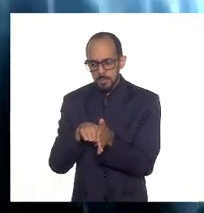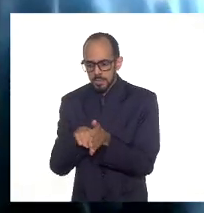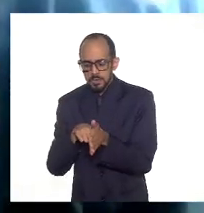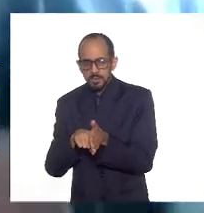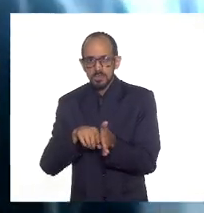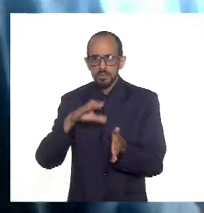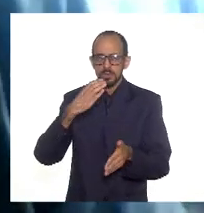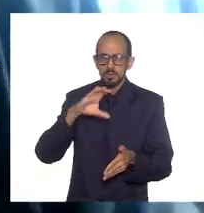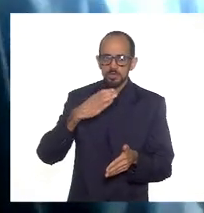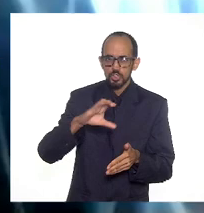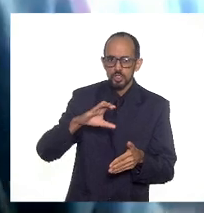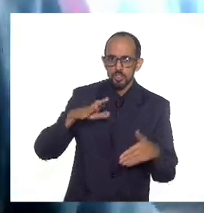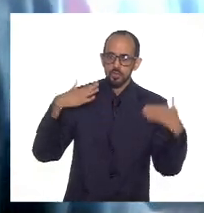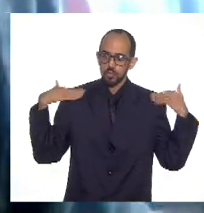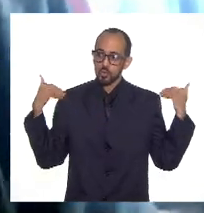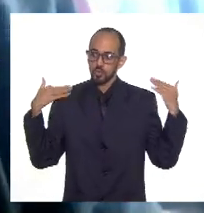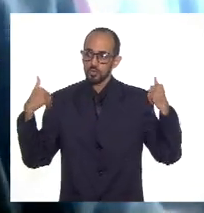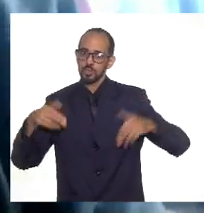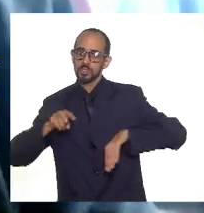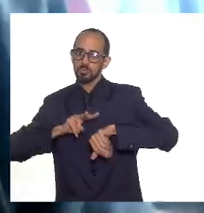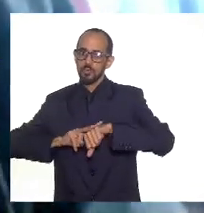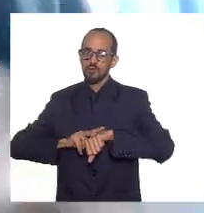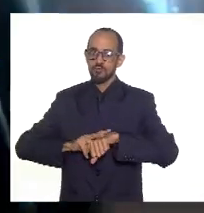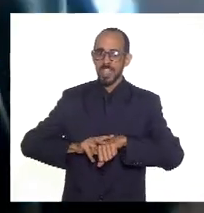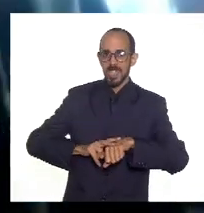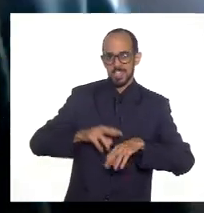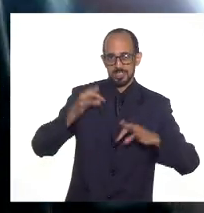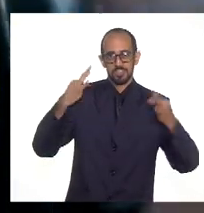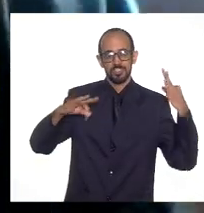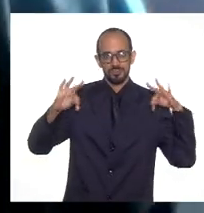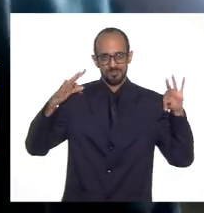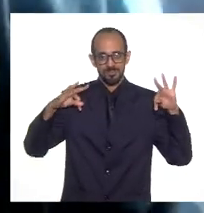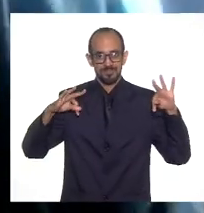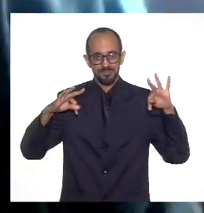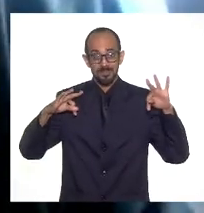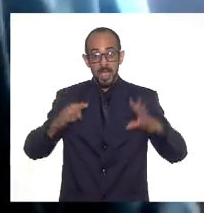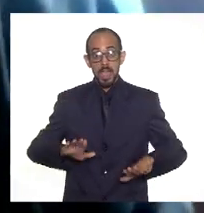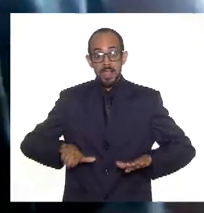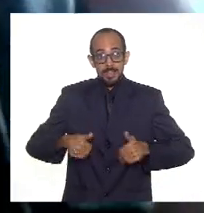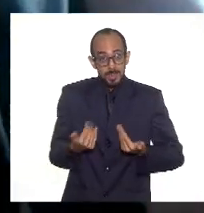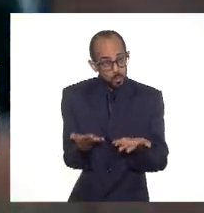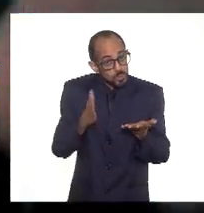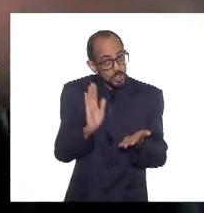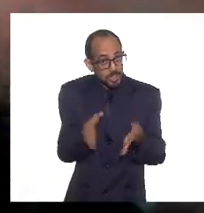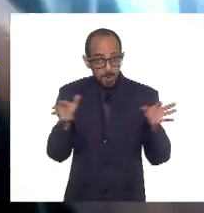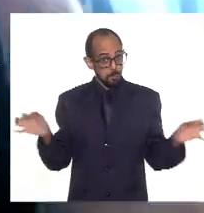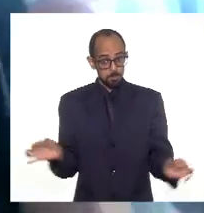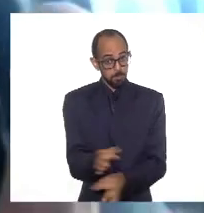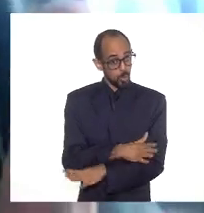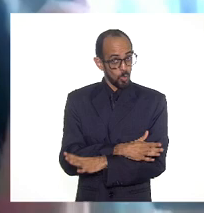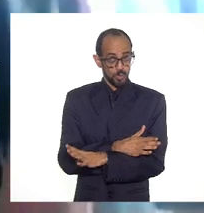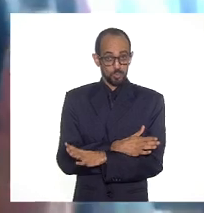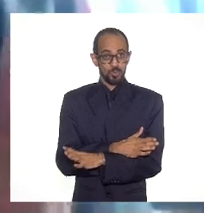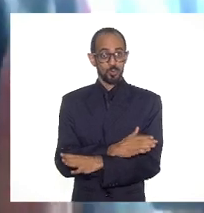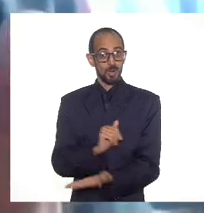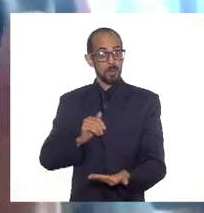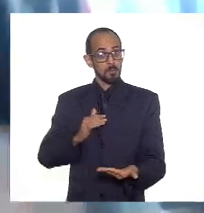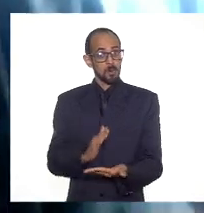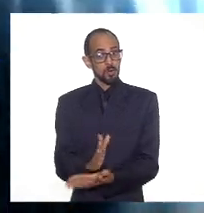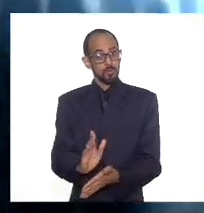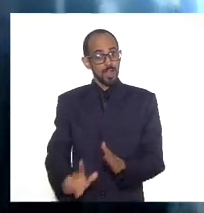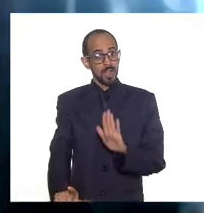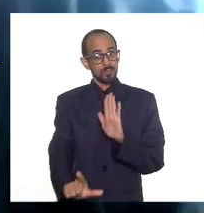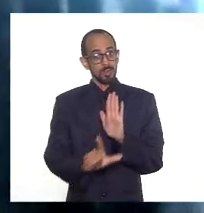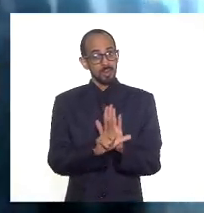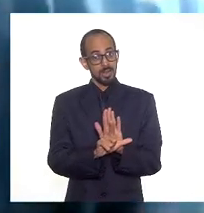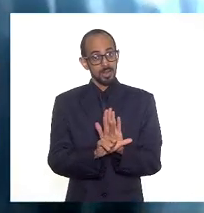científica, o ecoturismo, a educação ambiental, tudo isso, já está pronto e acabado como vai ser essa profissão.